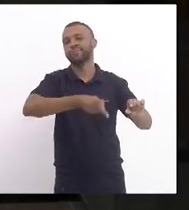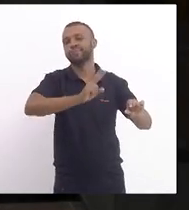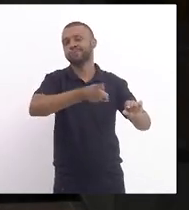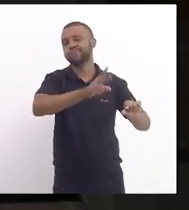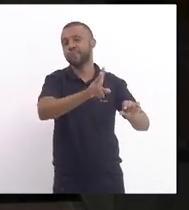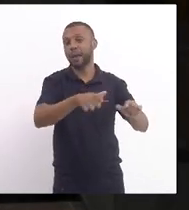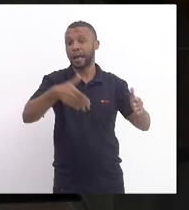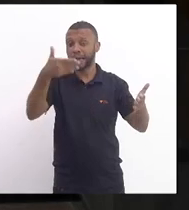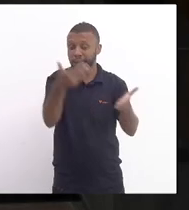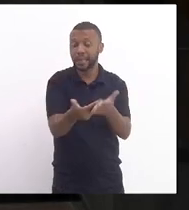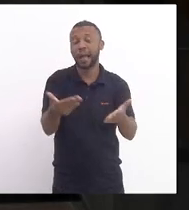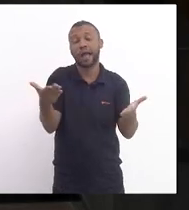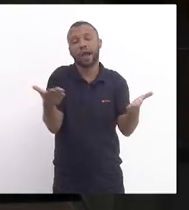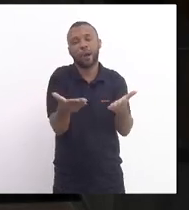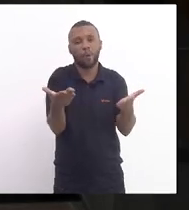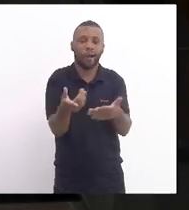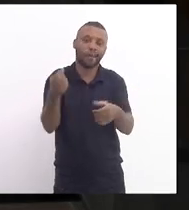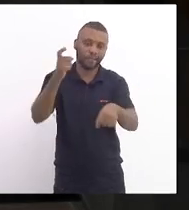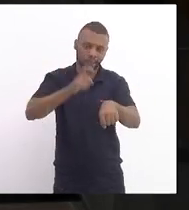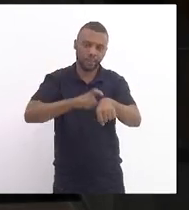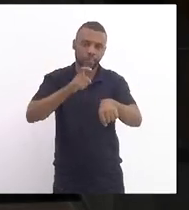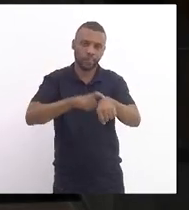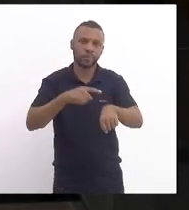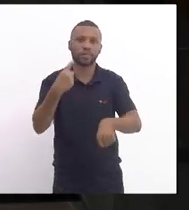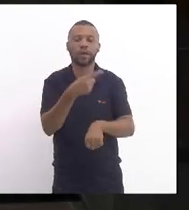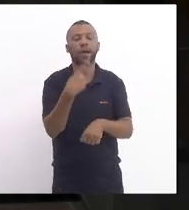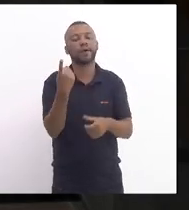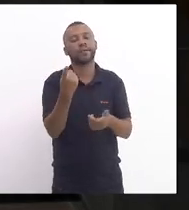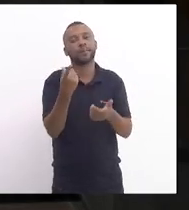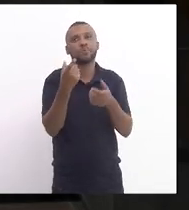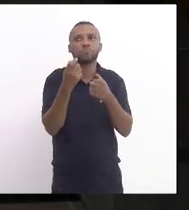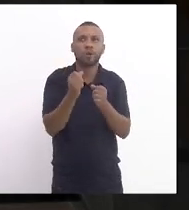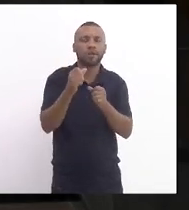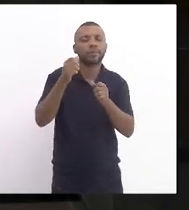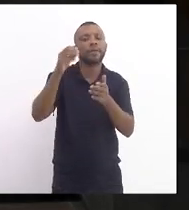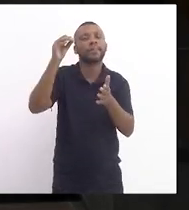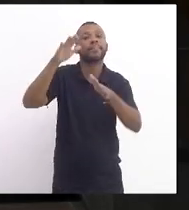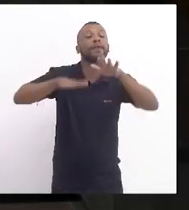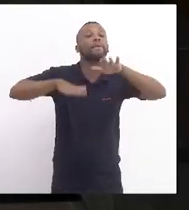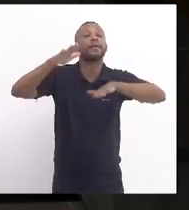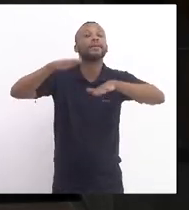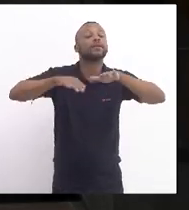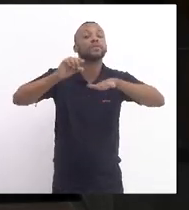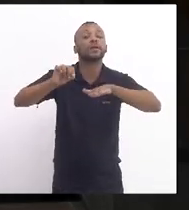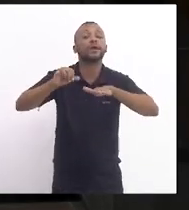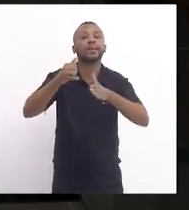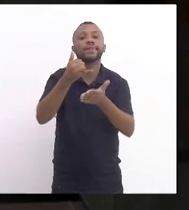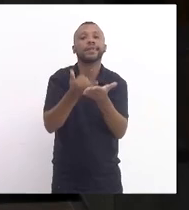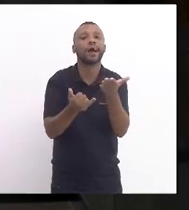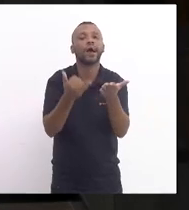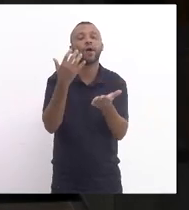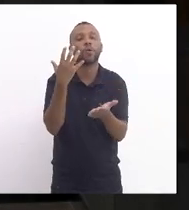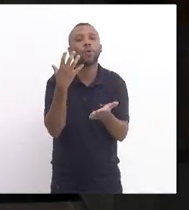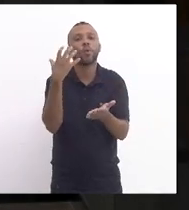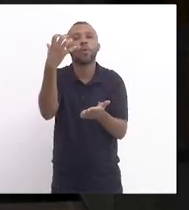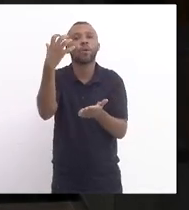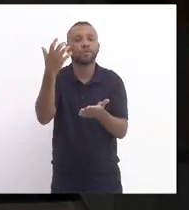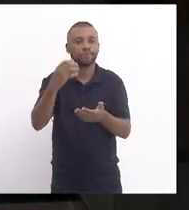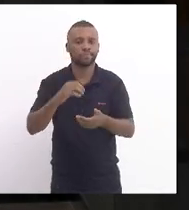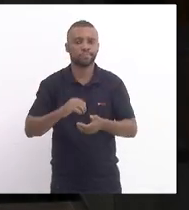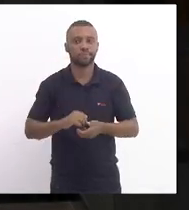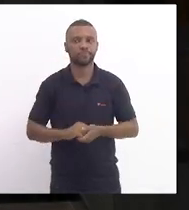mais nesse período que nós estamos submetidos a inflação de dois dígitos